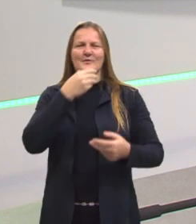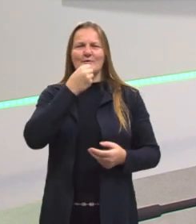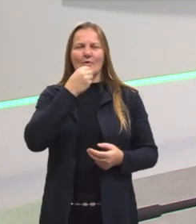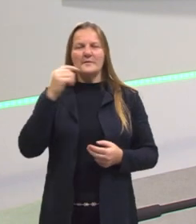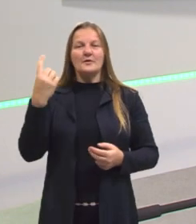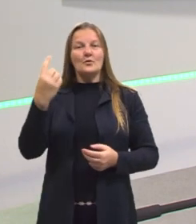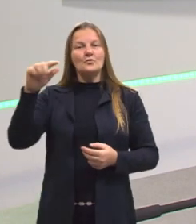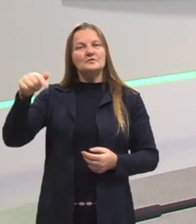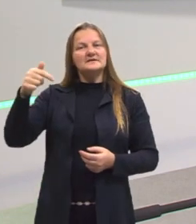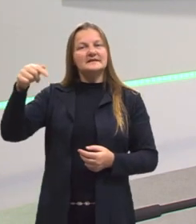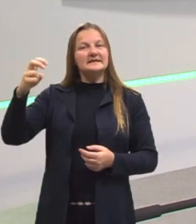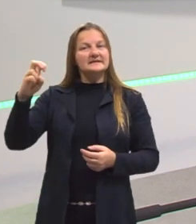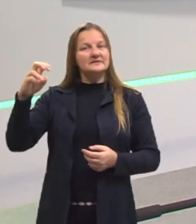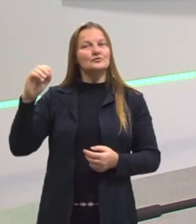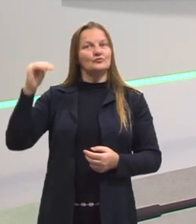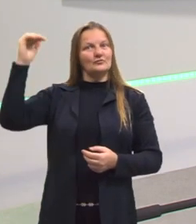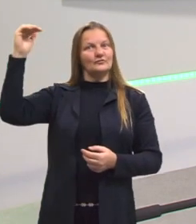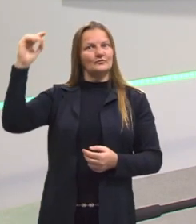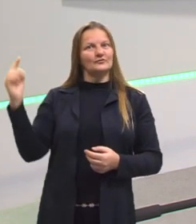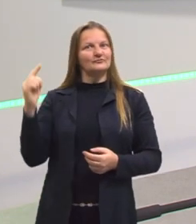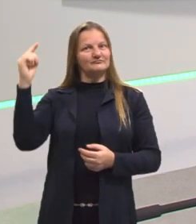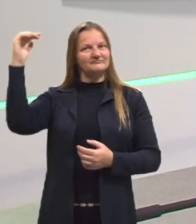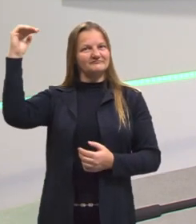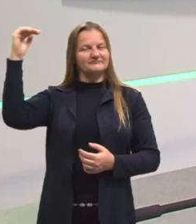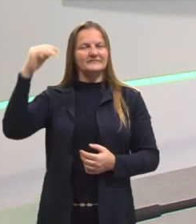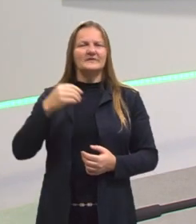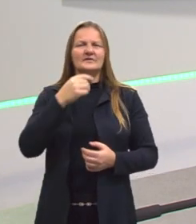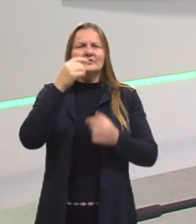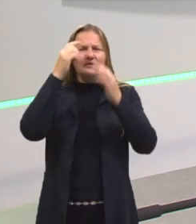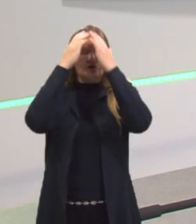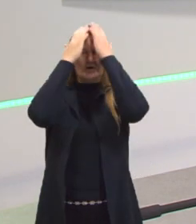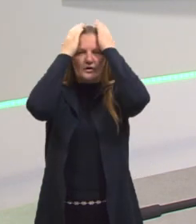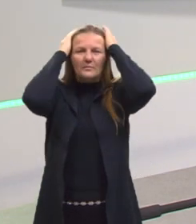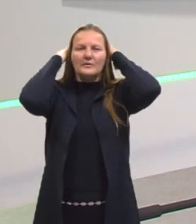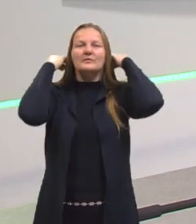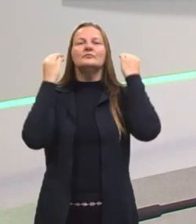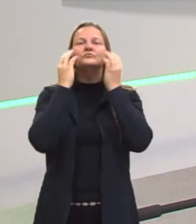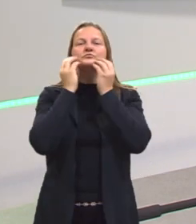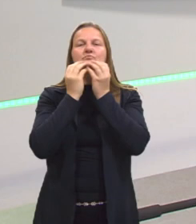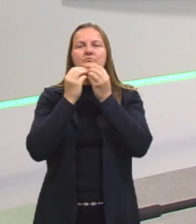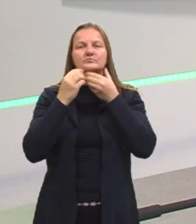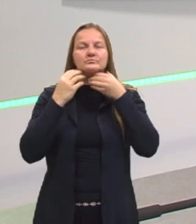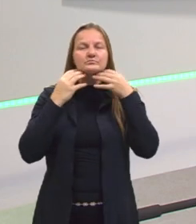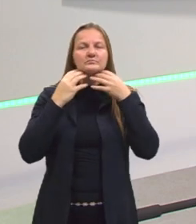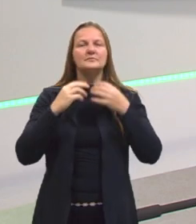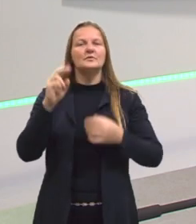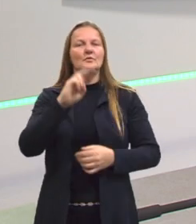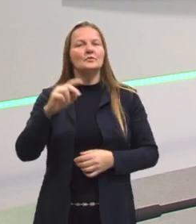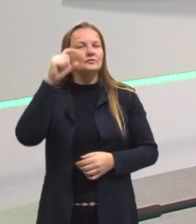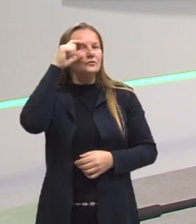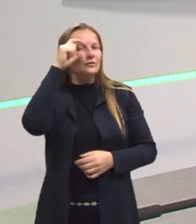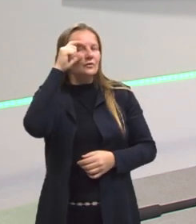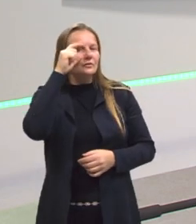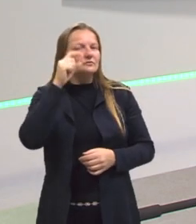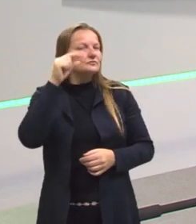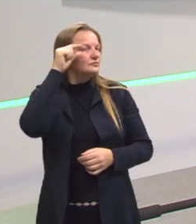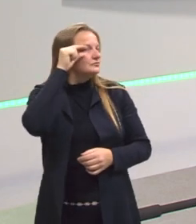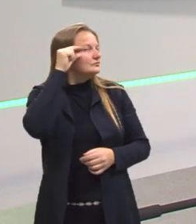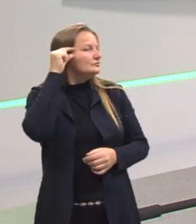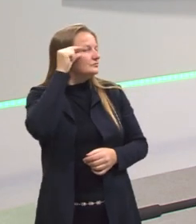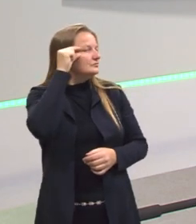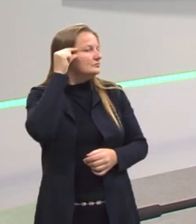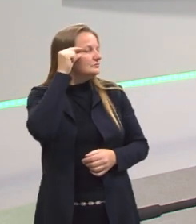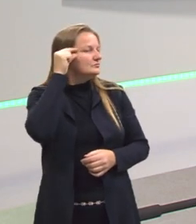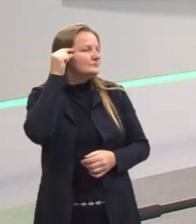homem de 1,75 né tem o cabelos curtos barba também curta e uso óculos de hastes